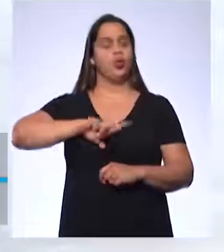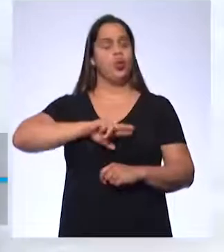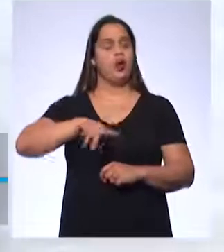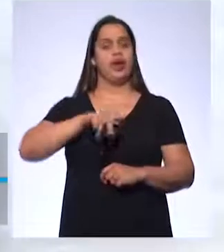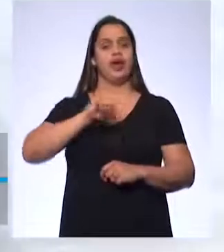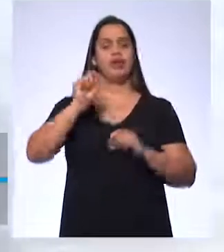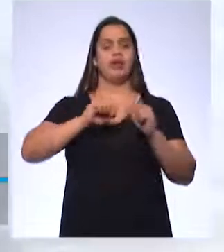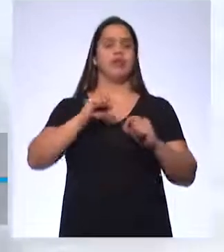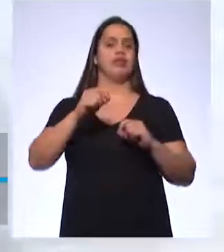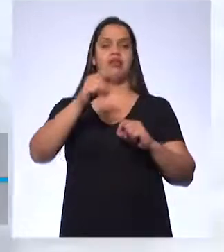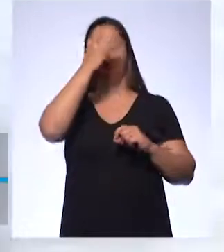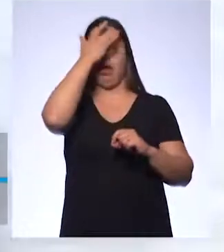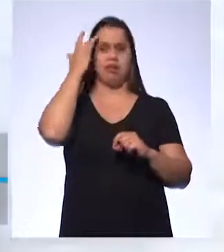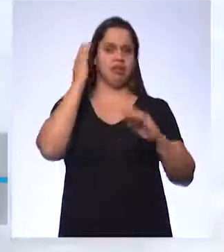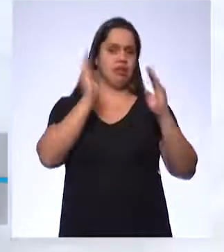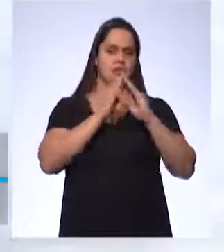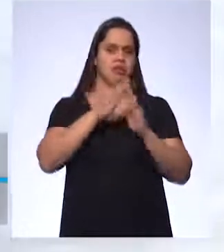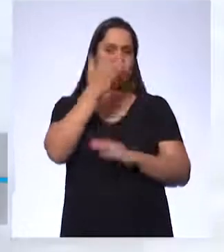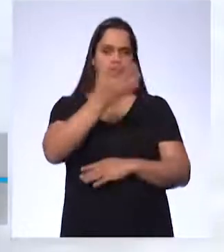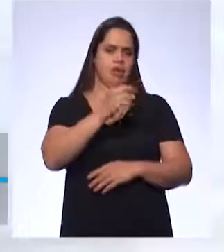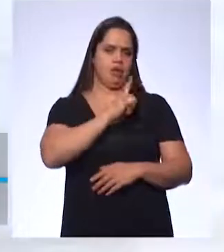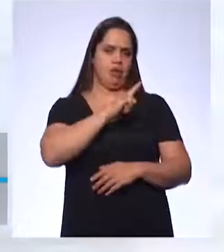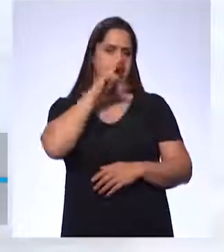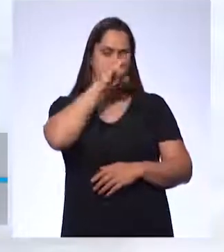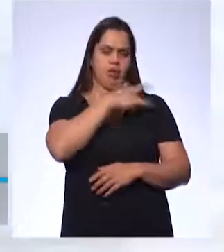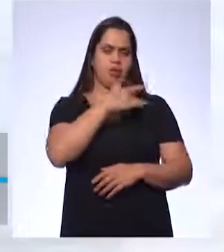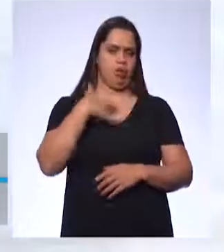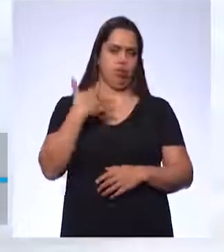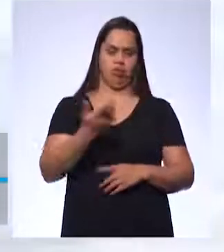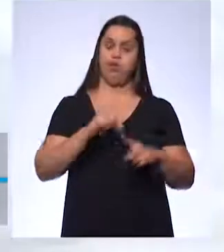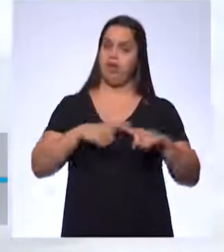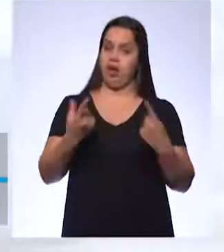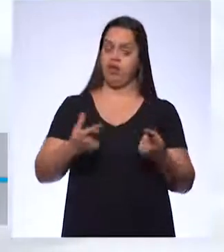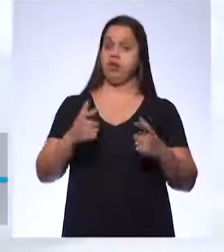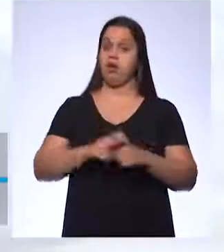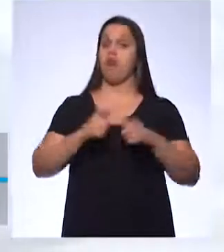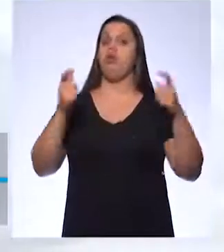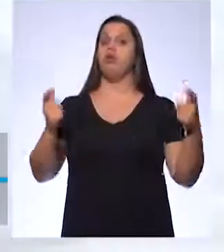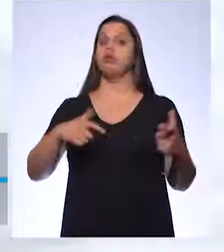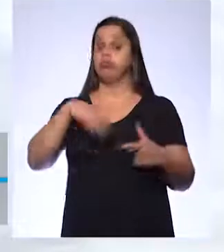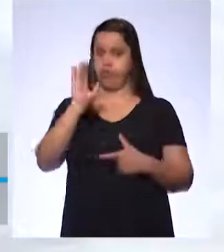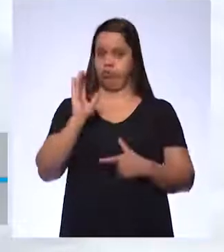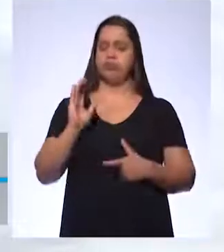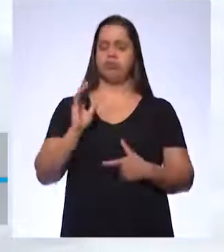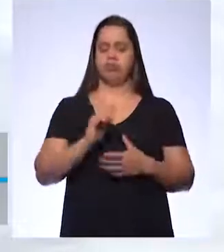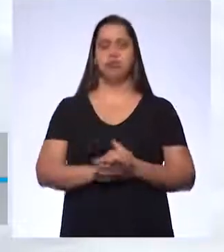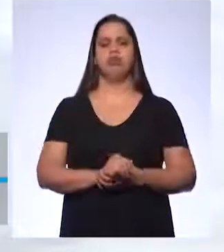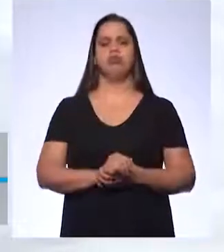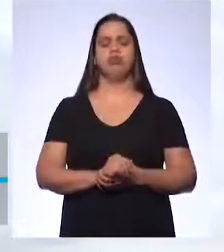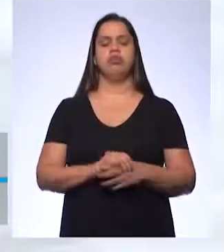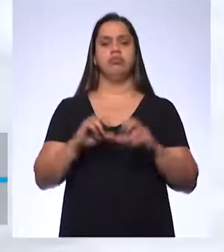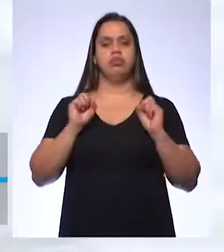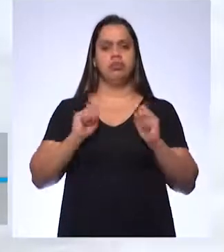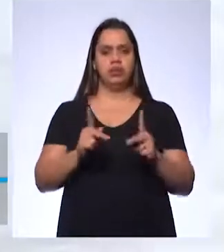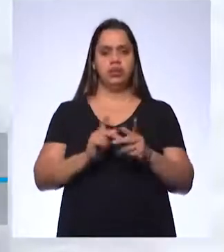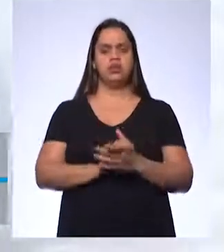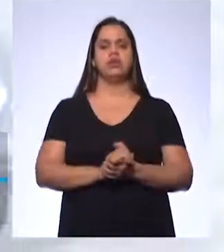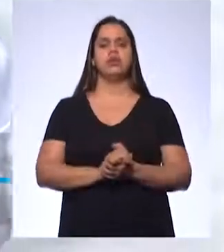que só quem mora nessas casas que corre esse risco, mas é um risco maior, pelo menos até onde se sabe. Tá bom?